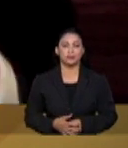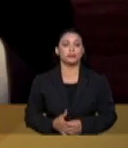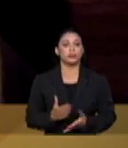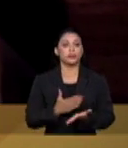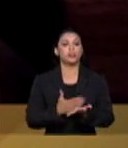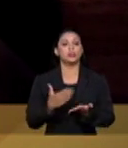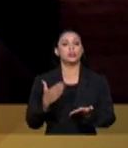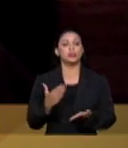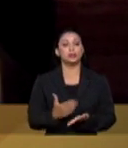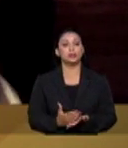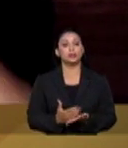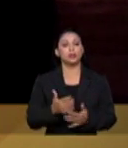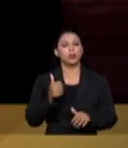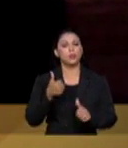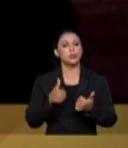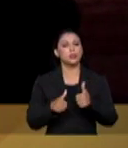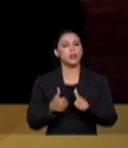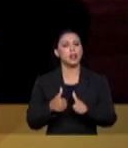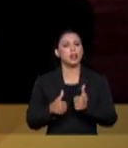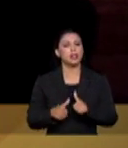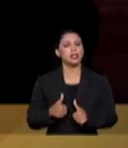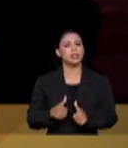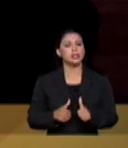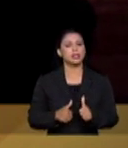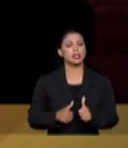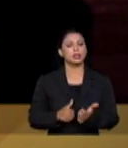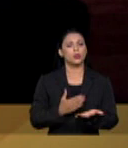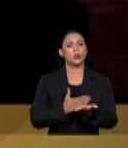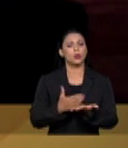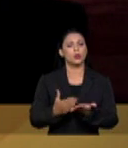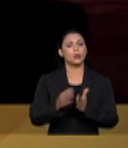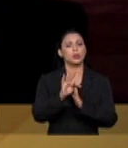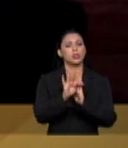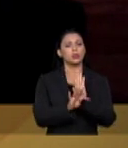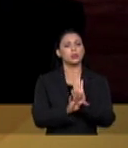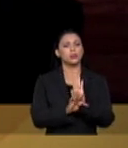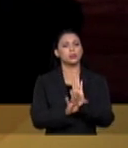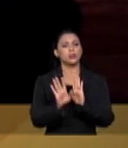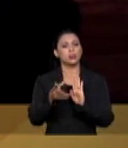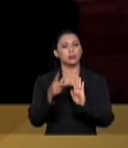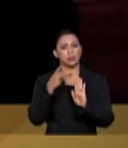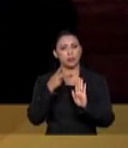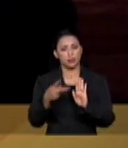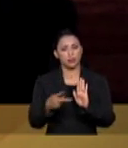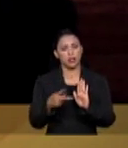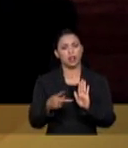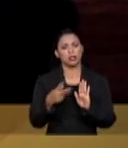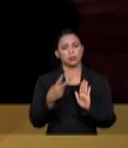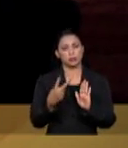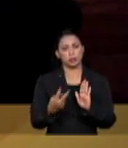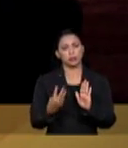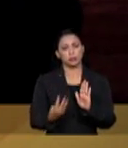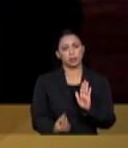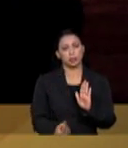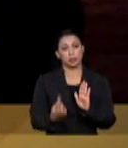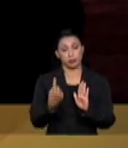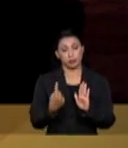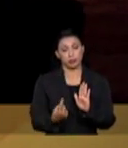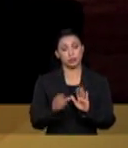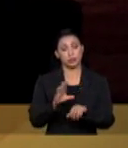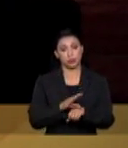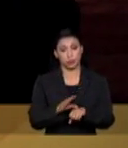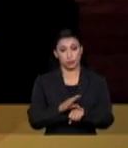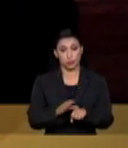princípio repisando o caput do artigo já multicitado 231 da Constituição